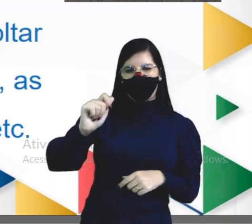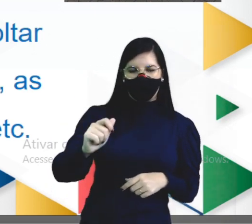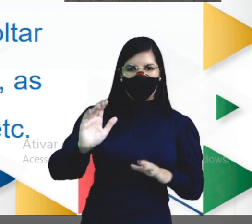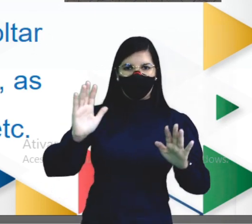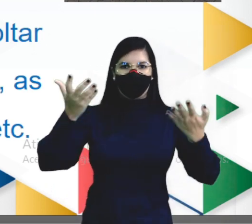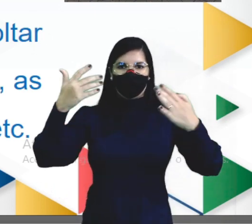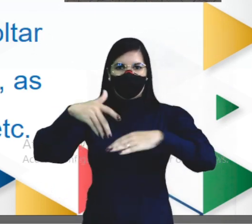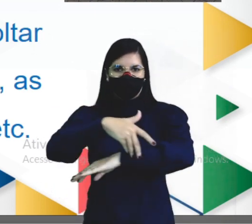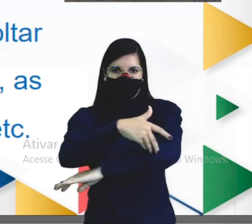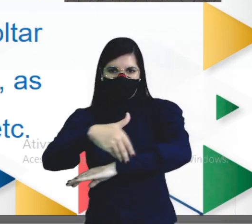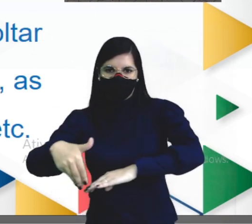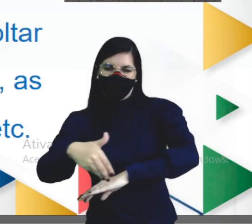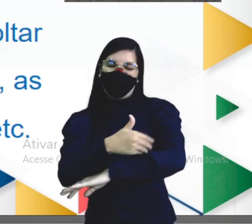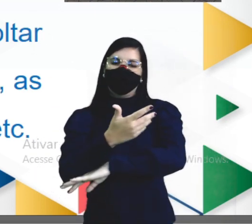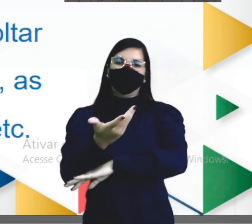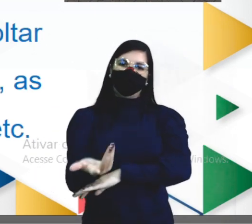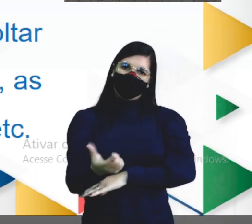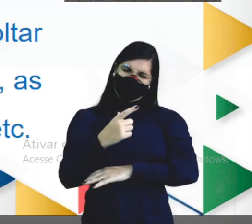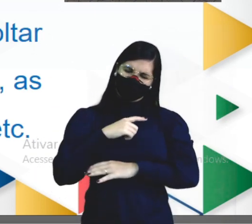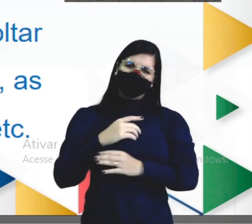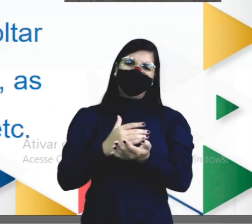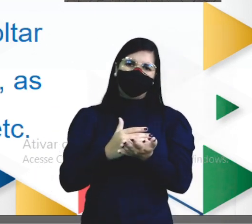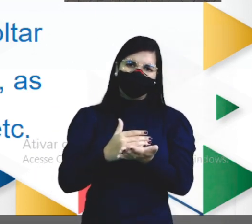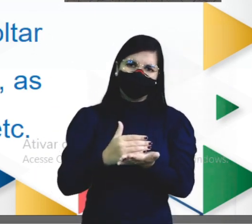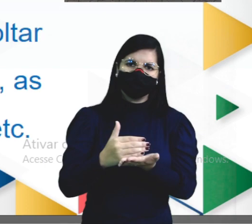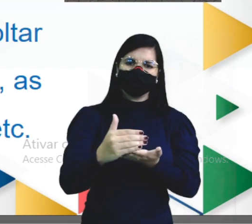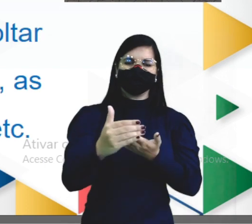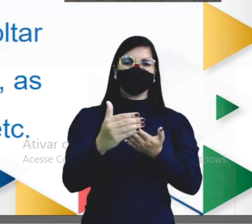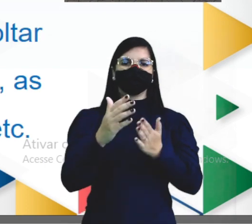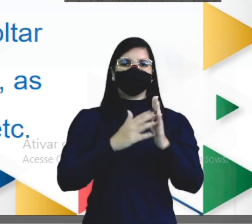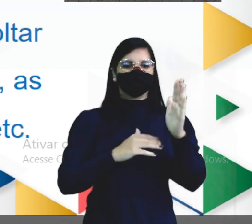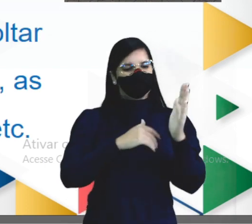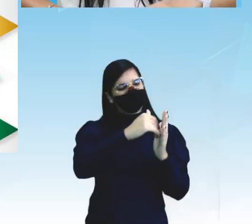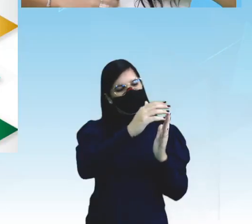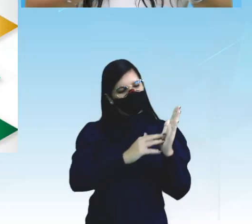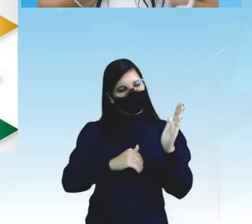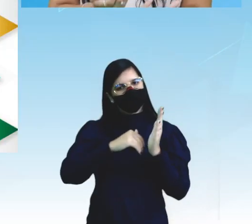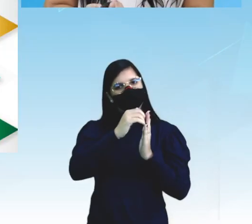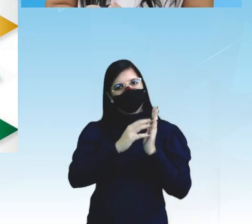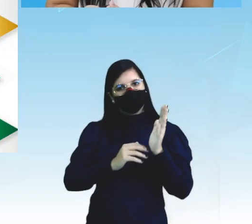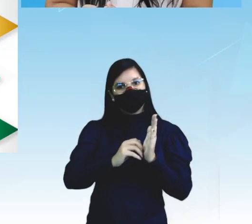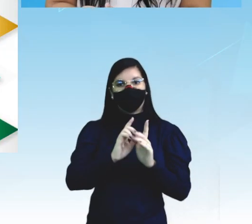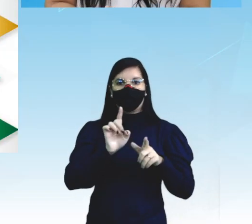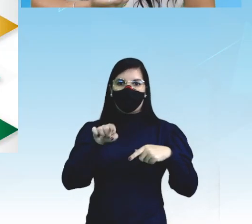como eu tinha falado antes, né, ele começou a pintar com a pintura depois